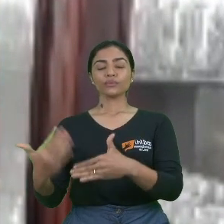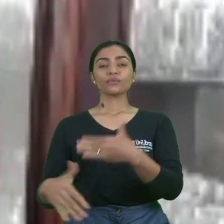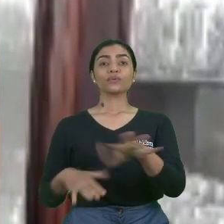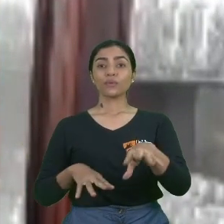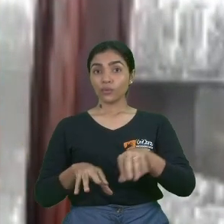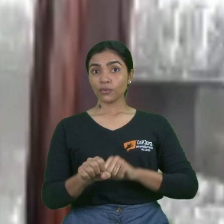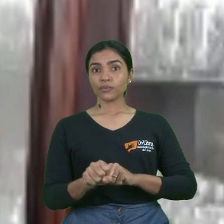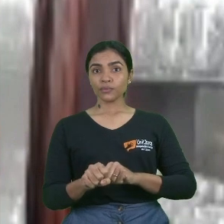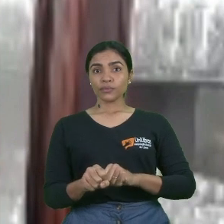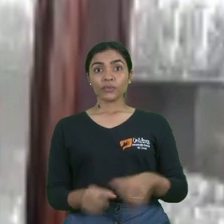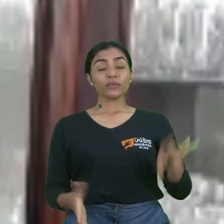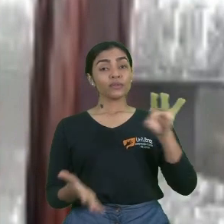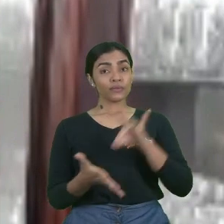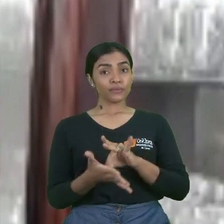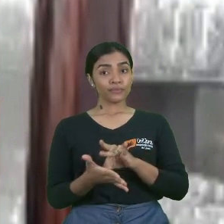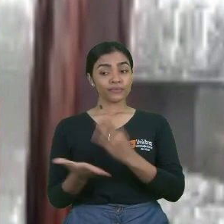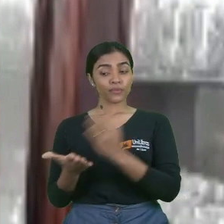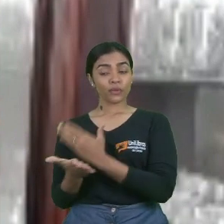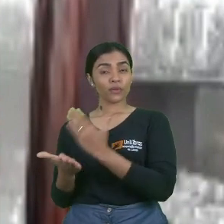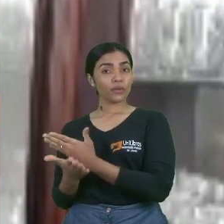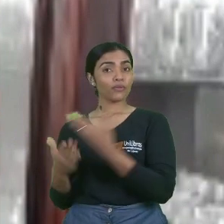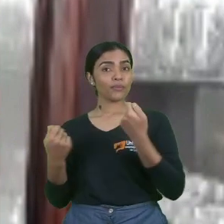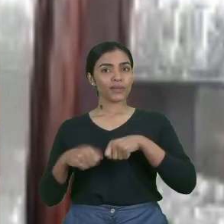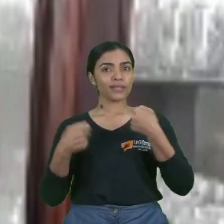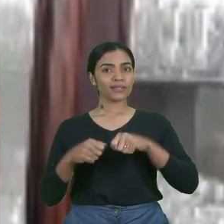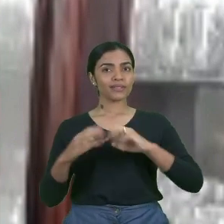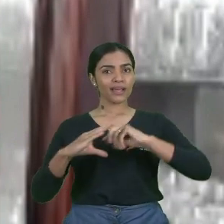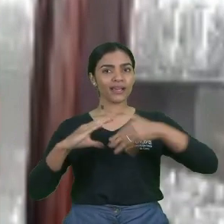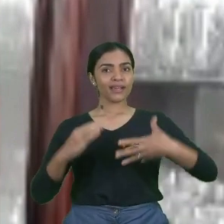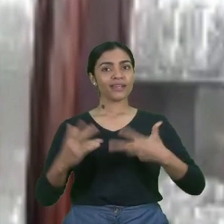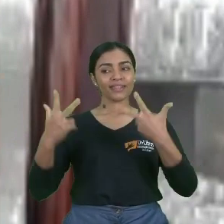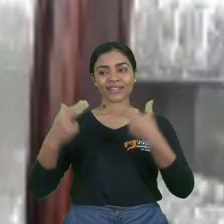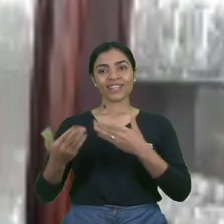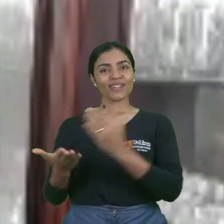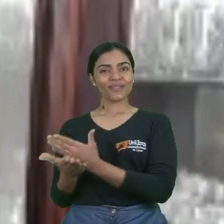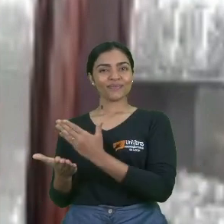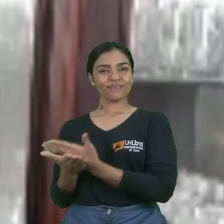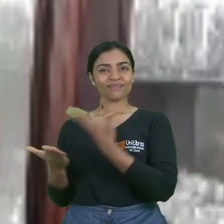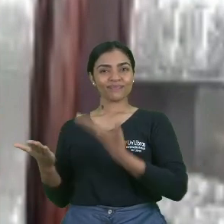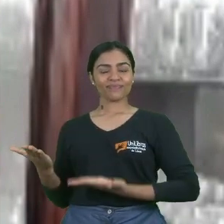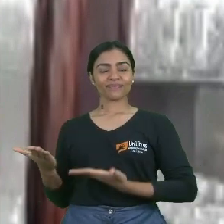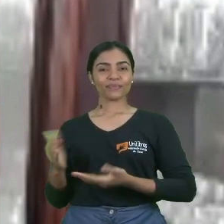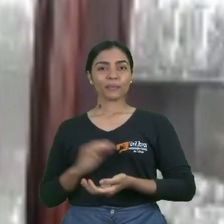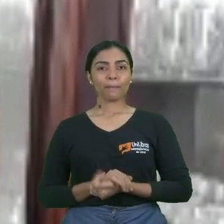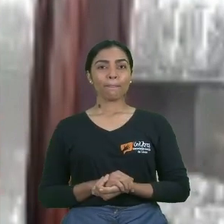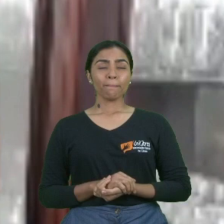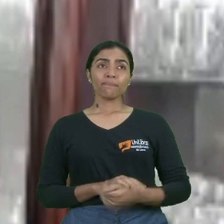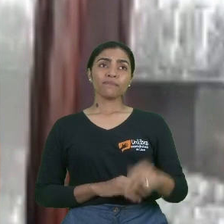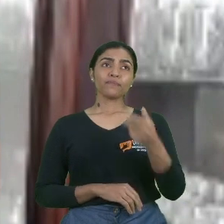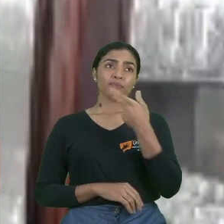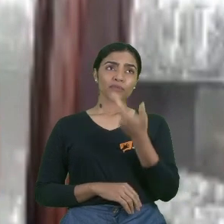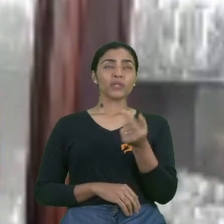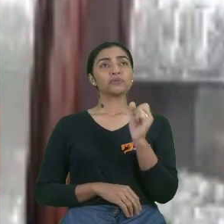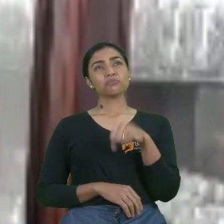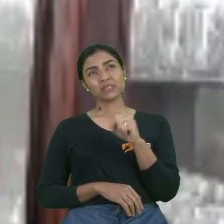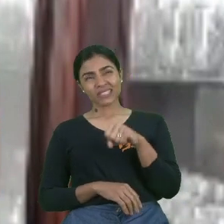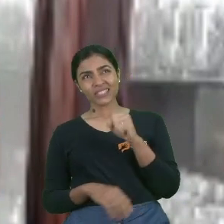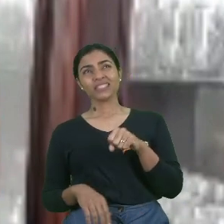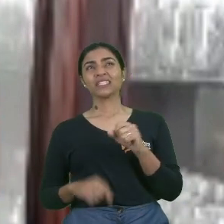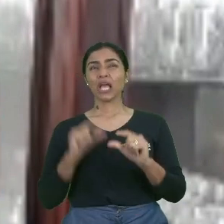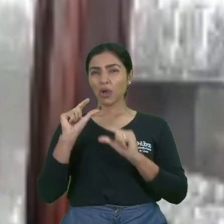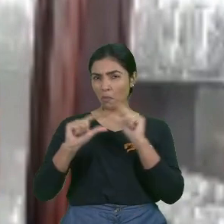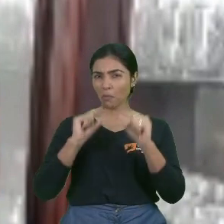de um livro com essa ele fala tem que ser conhecer e sim ele veio um pouco